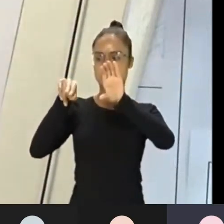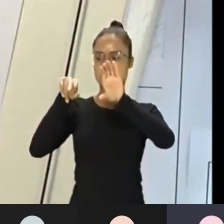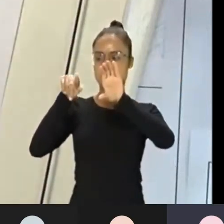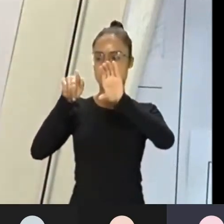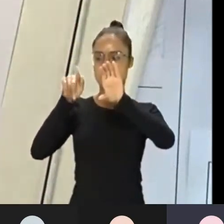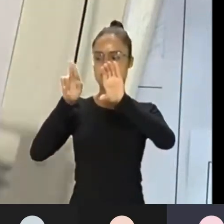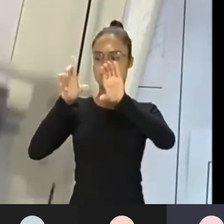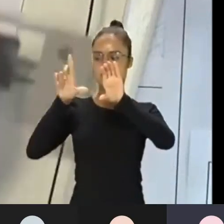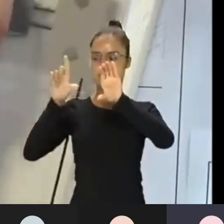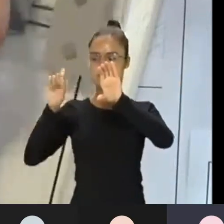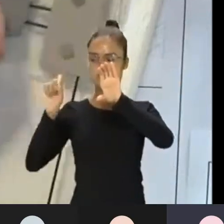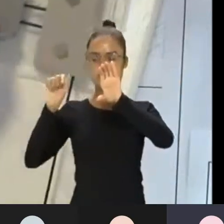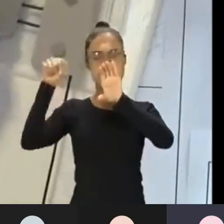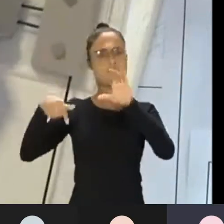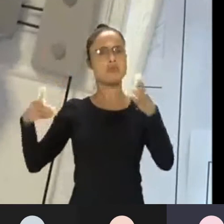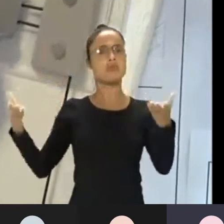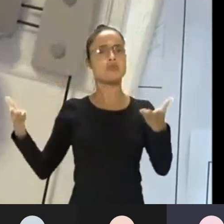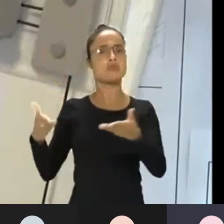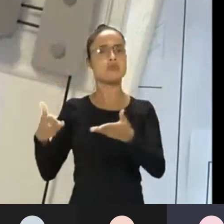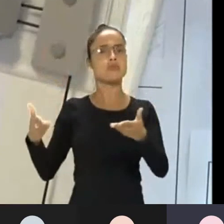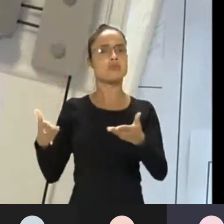Como tem aqui